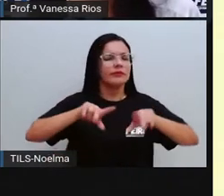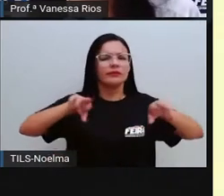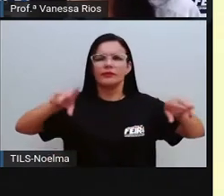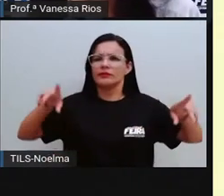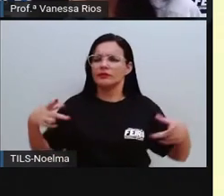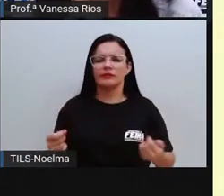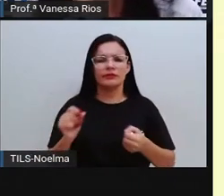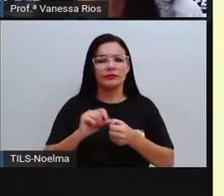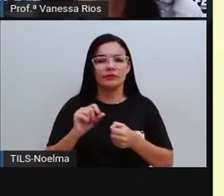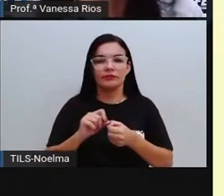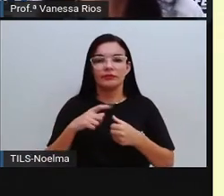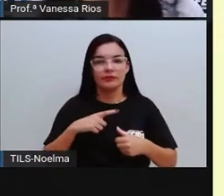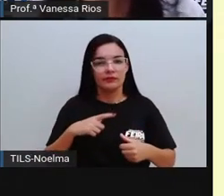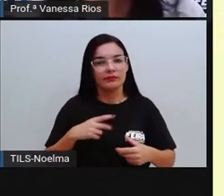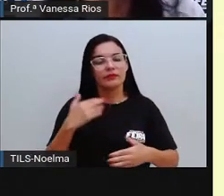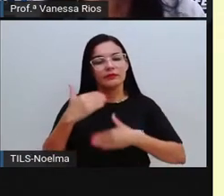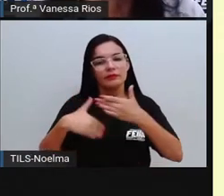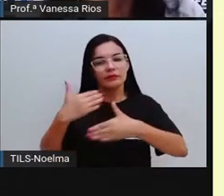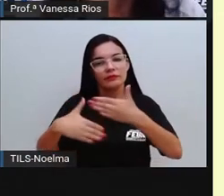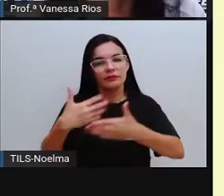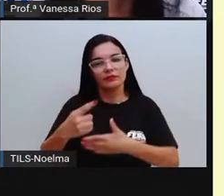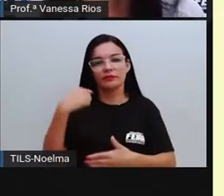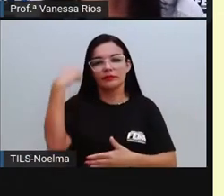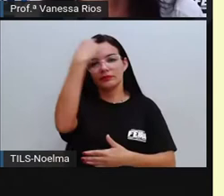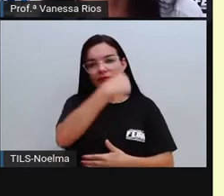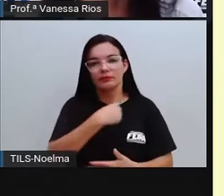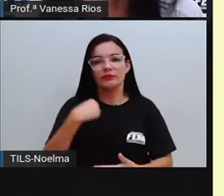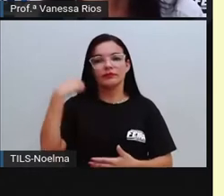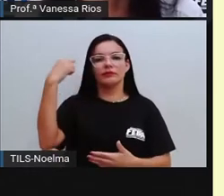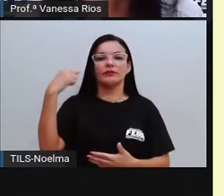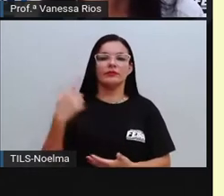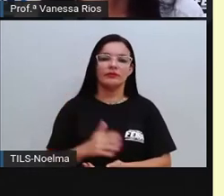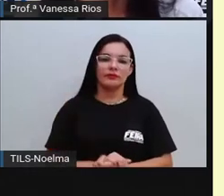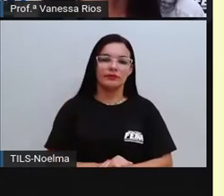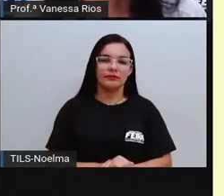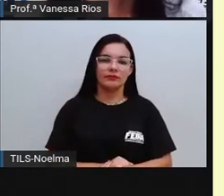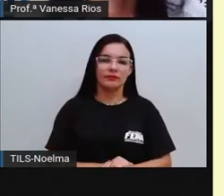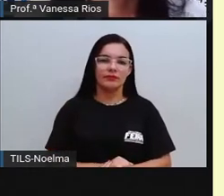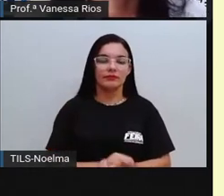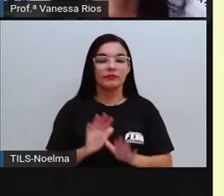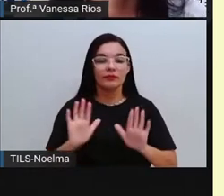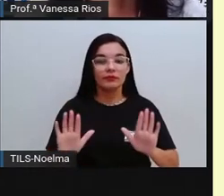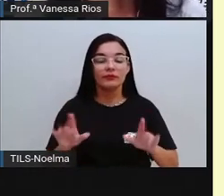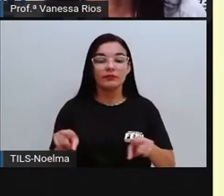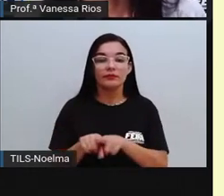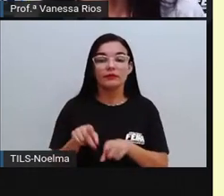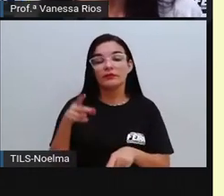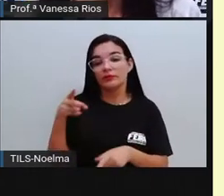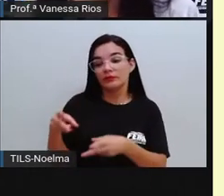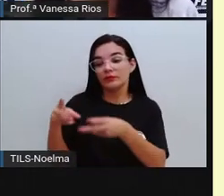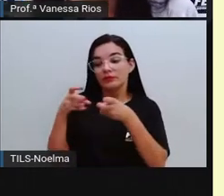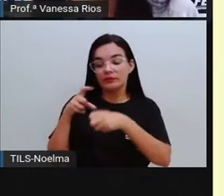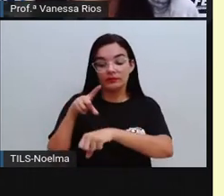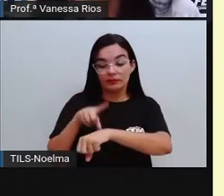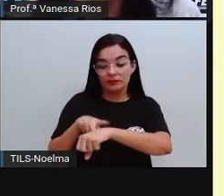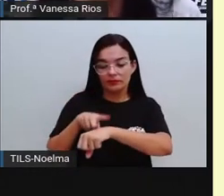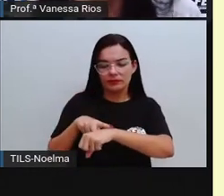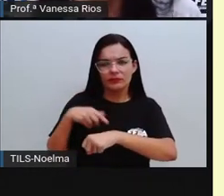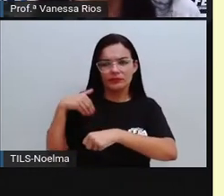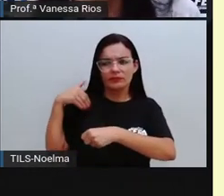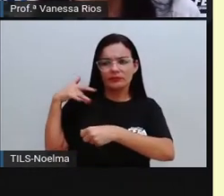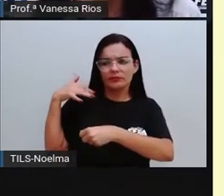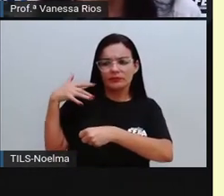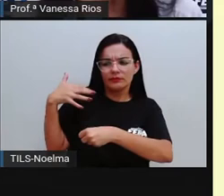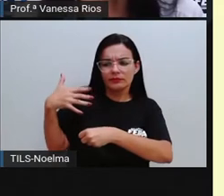diversas funções aí que nós desempenhamos no nosso cotidiano. E a gente percebe o tempo passando em relação